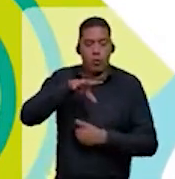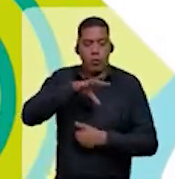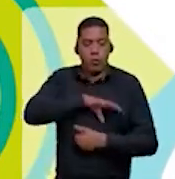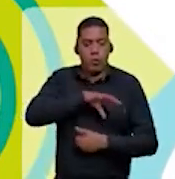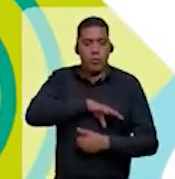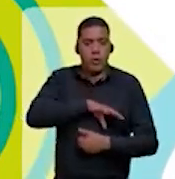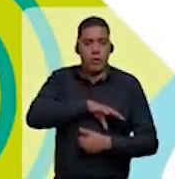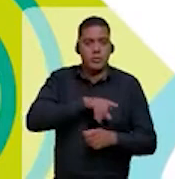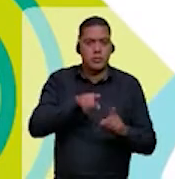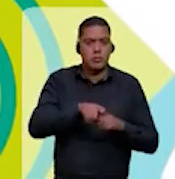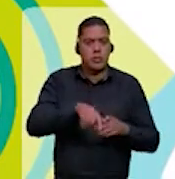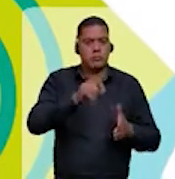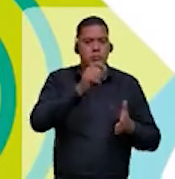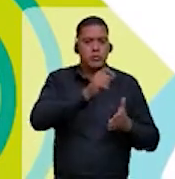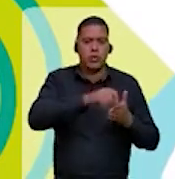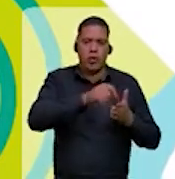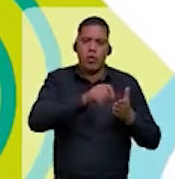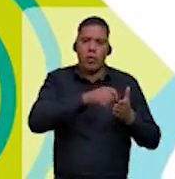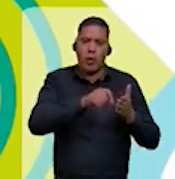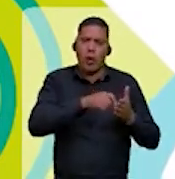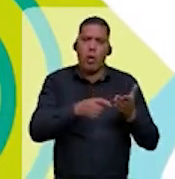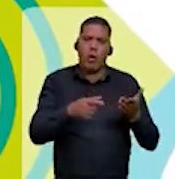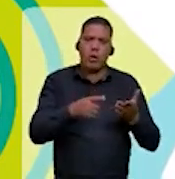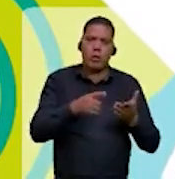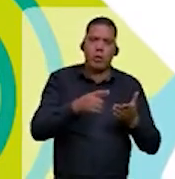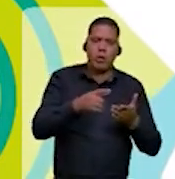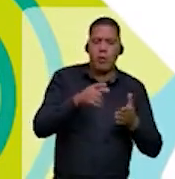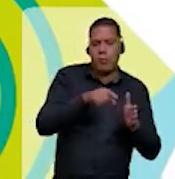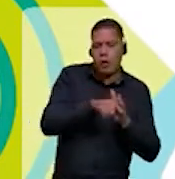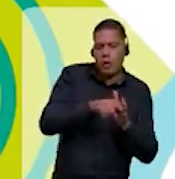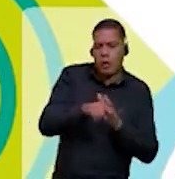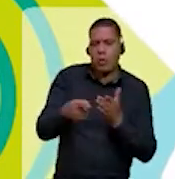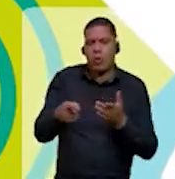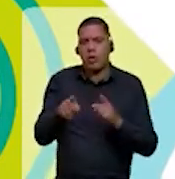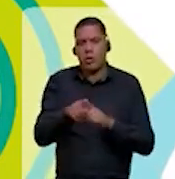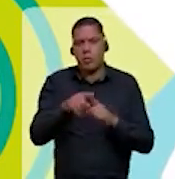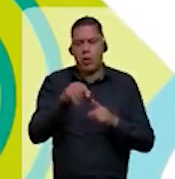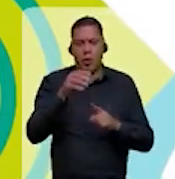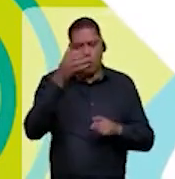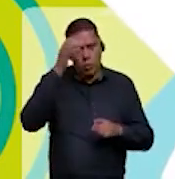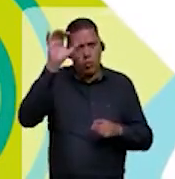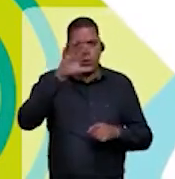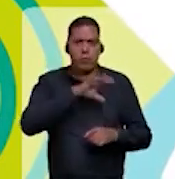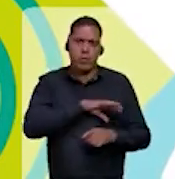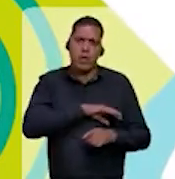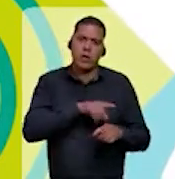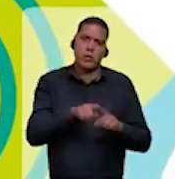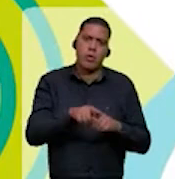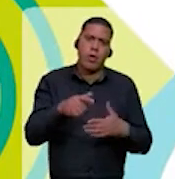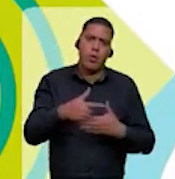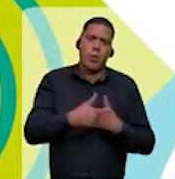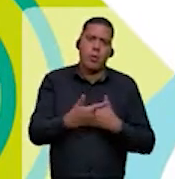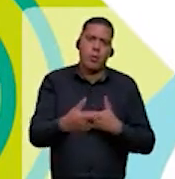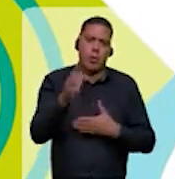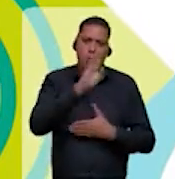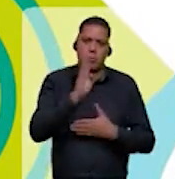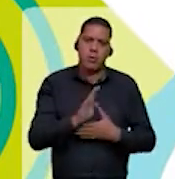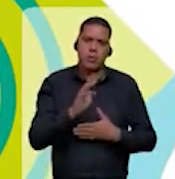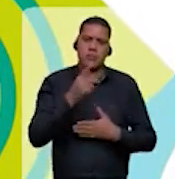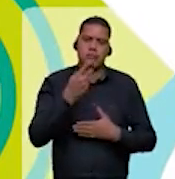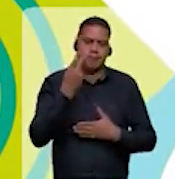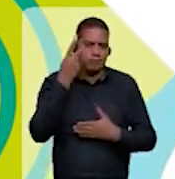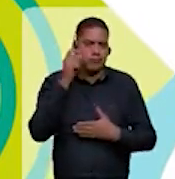depoimentos de escritores intelectuais e artistas sobre a cultura em português e o papel do Brasil para o seu alcance